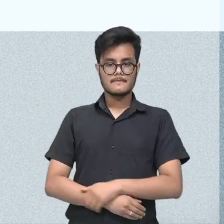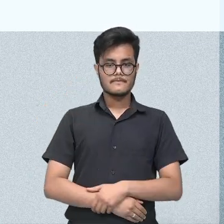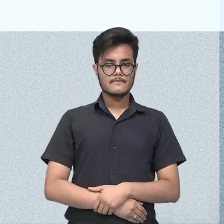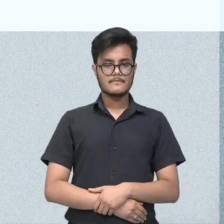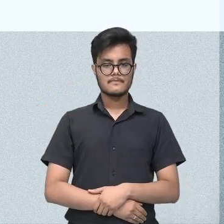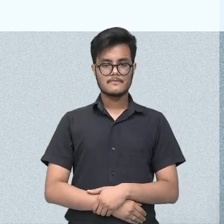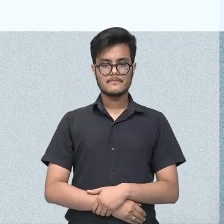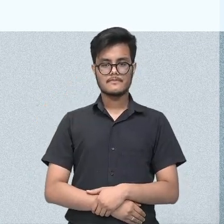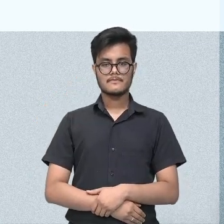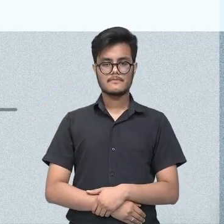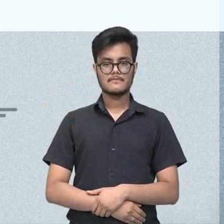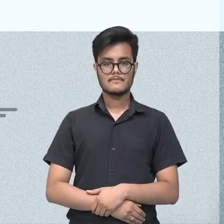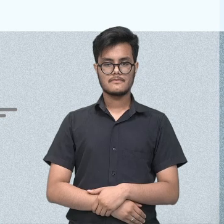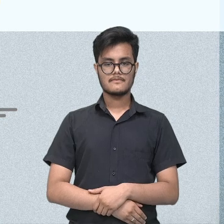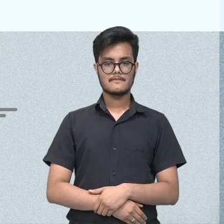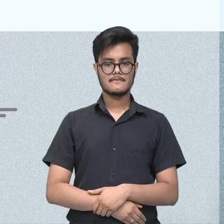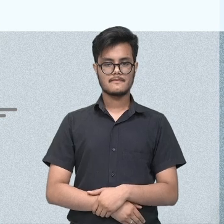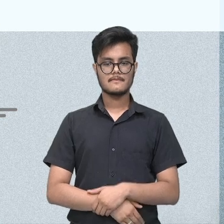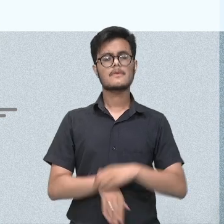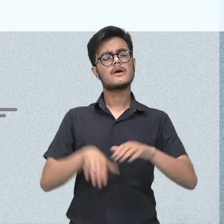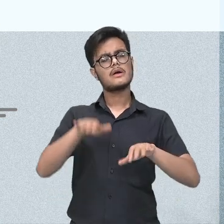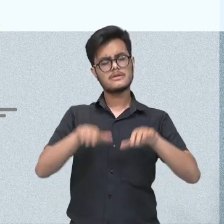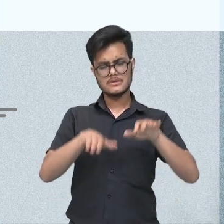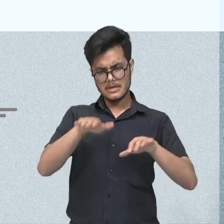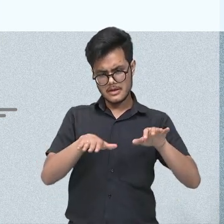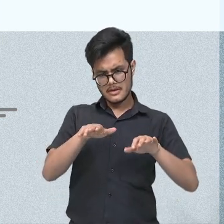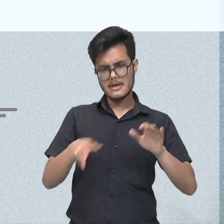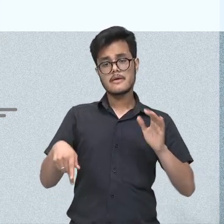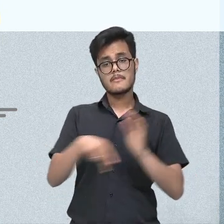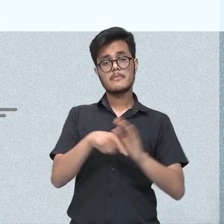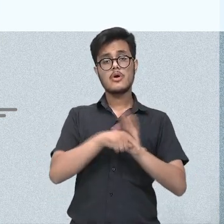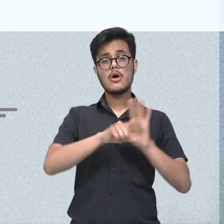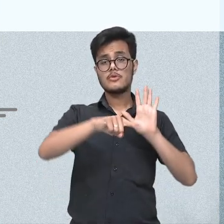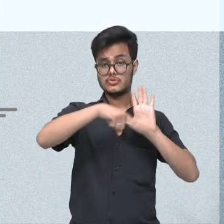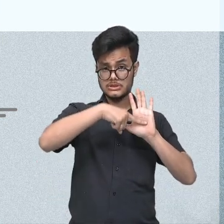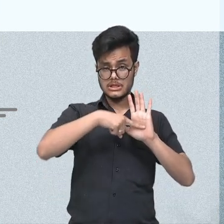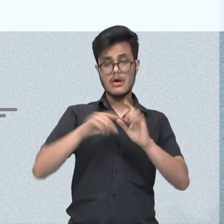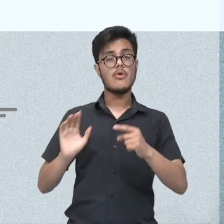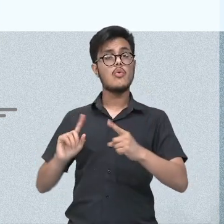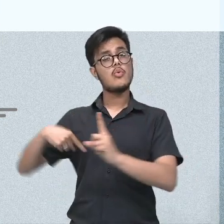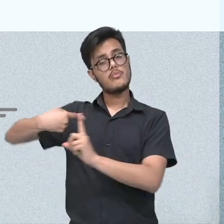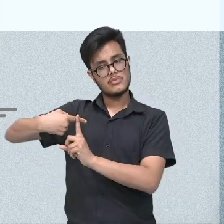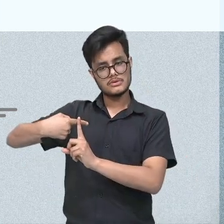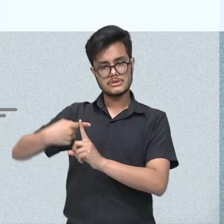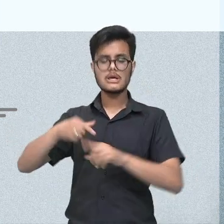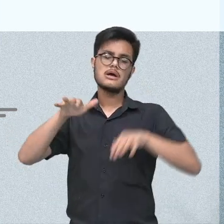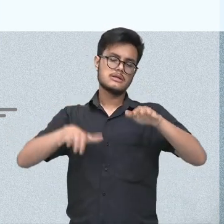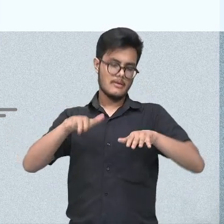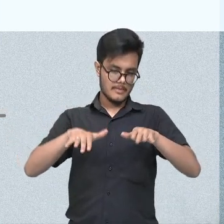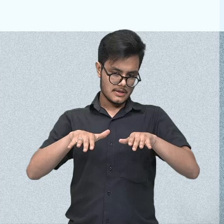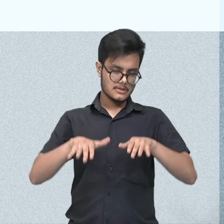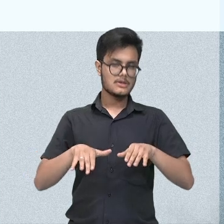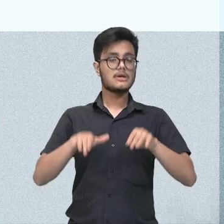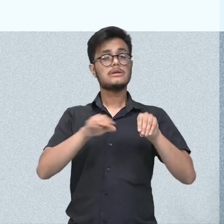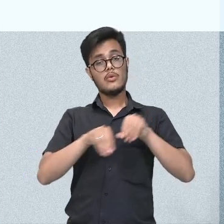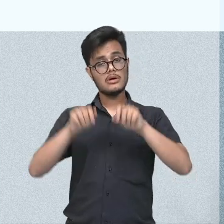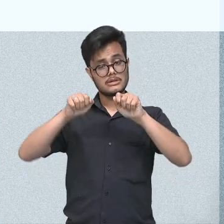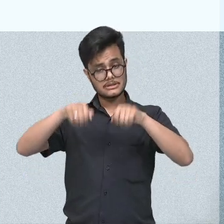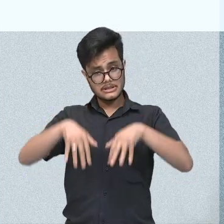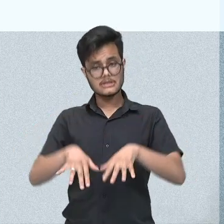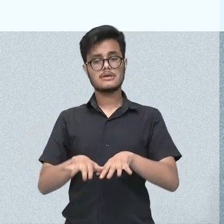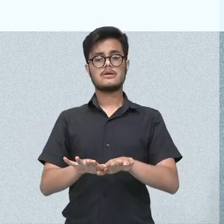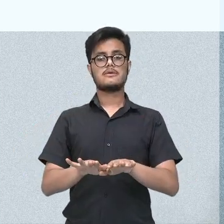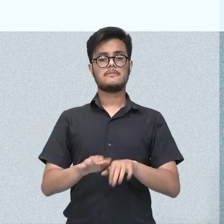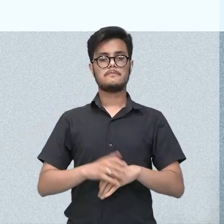animação, dependendo apenas do sinal da carga do indutor. A Terra funciona